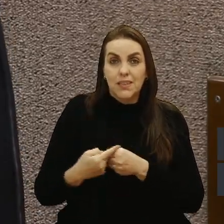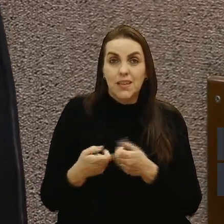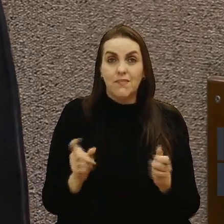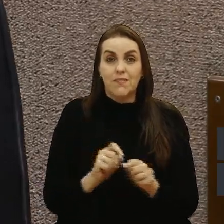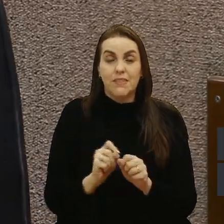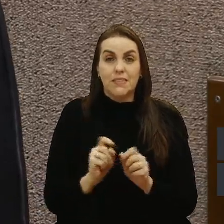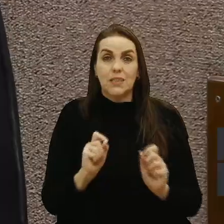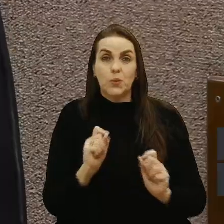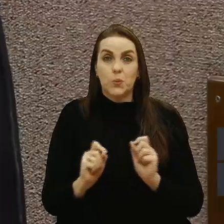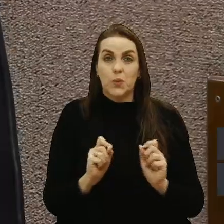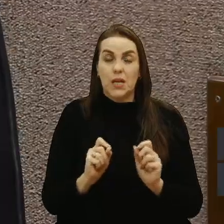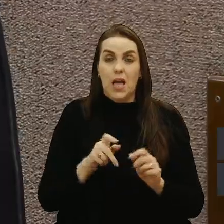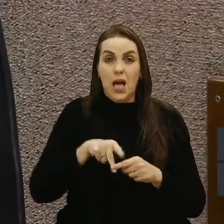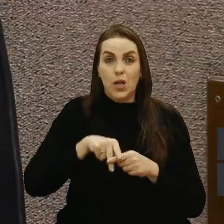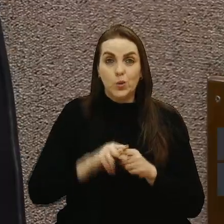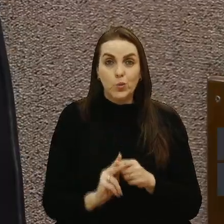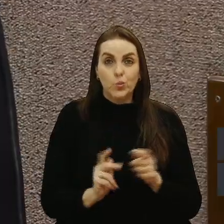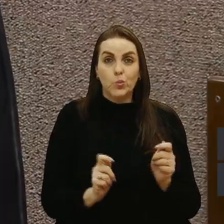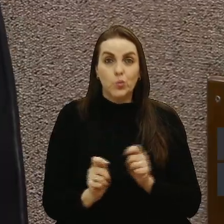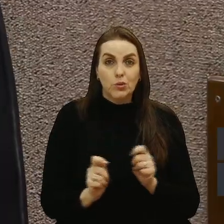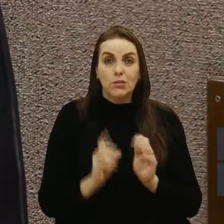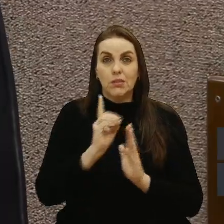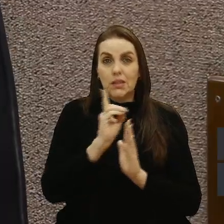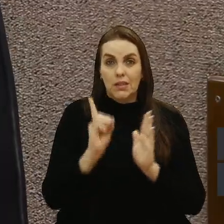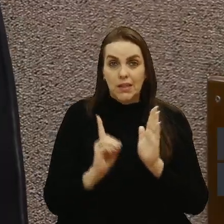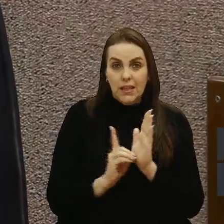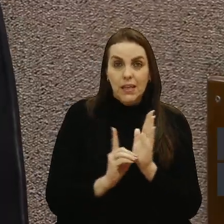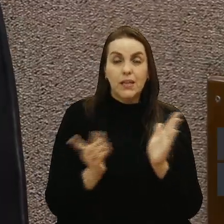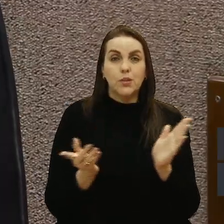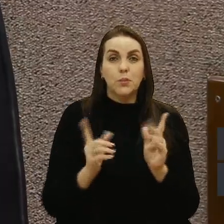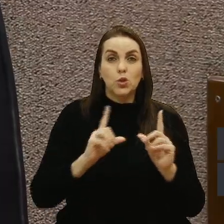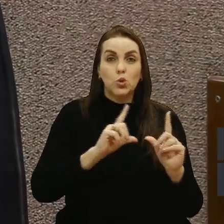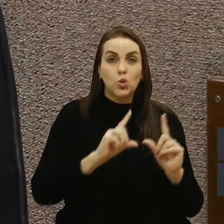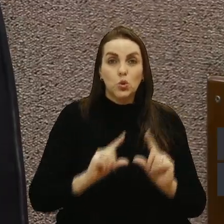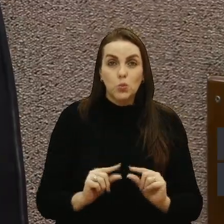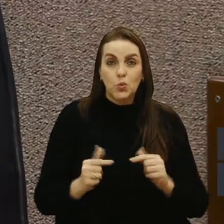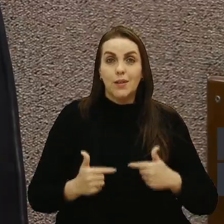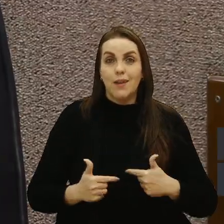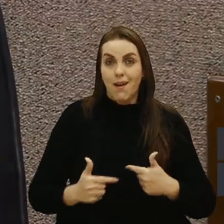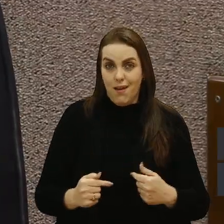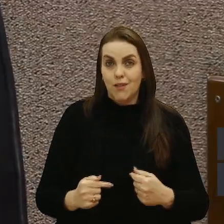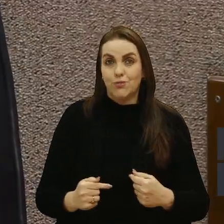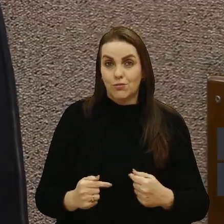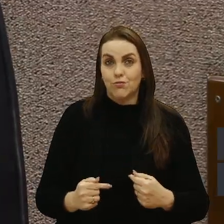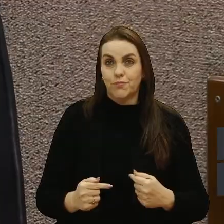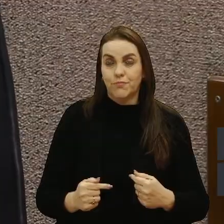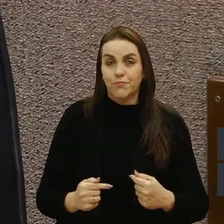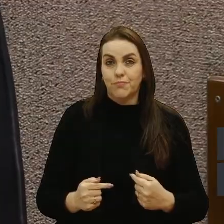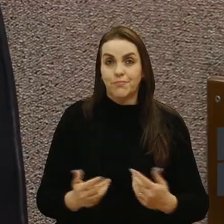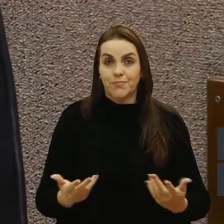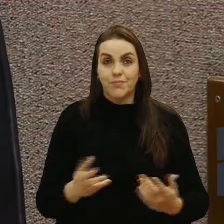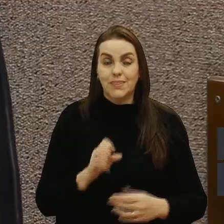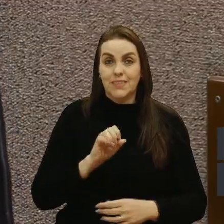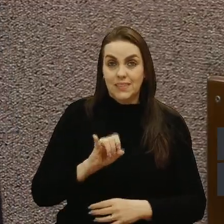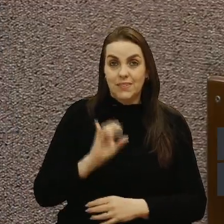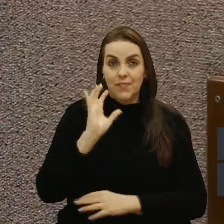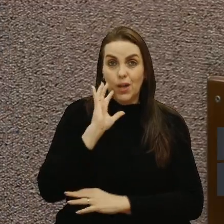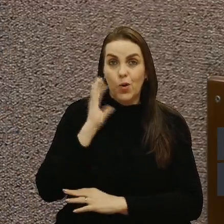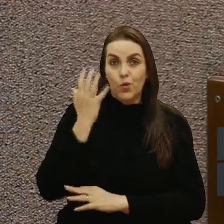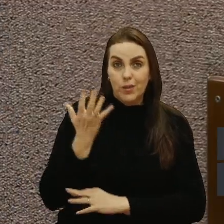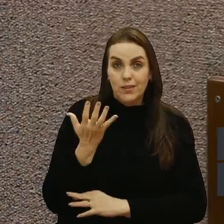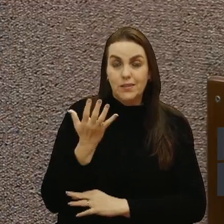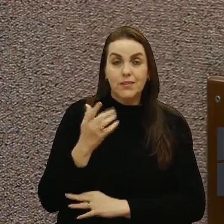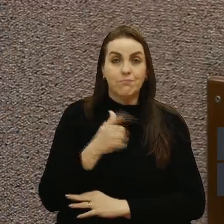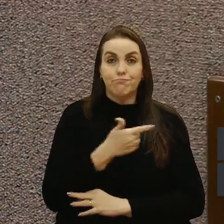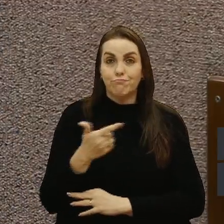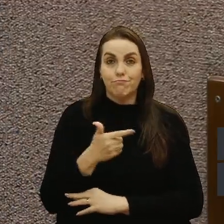fazendo ajustes e decretos para diminuir gastos. E se isso acontecer, nós teremos a entrada